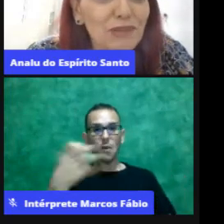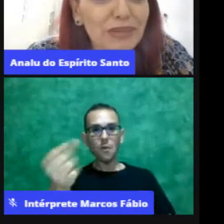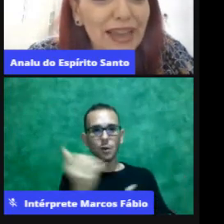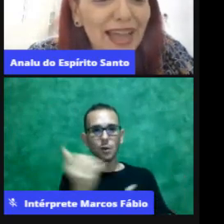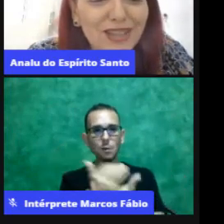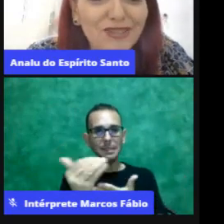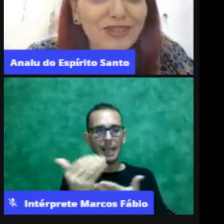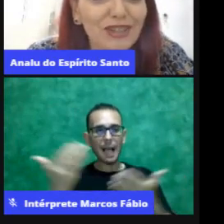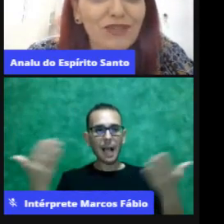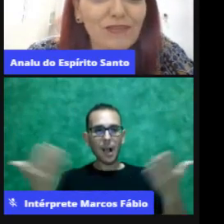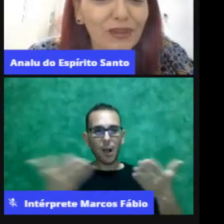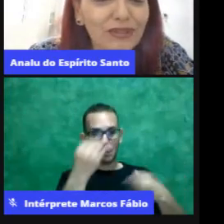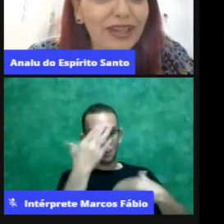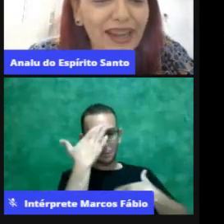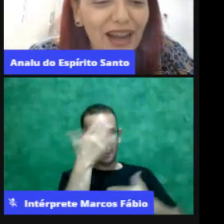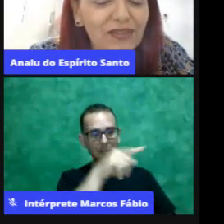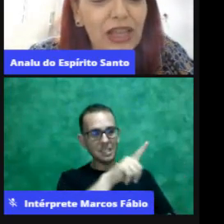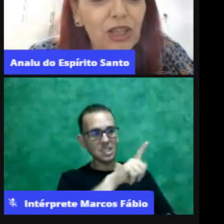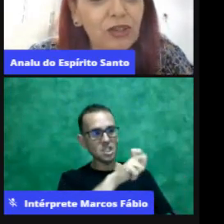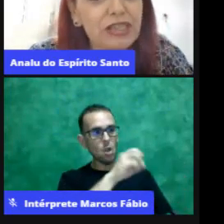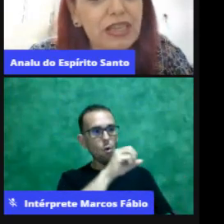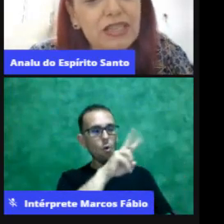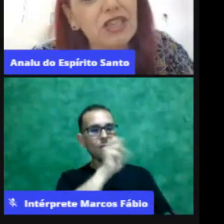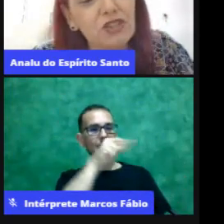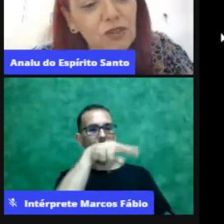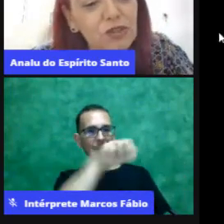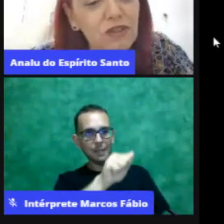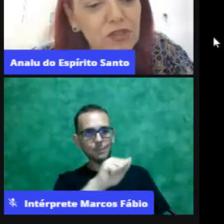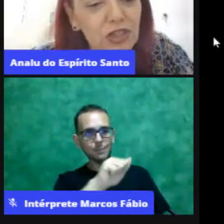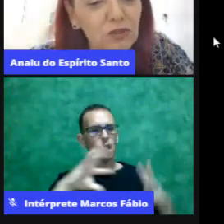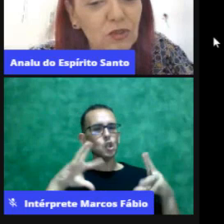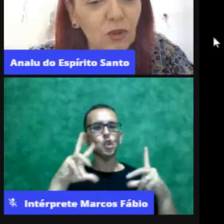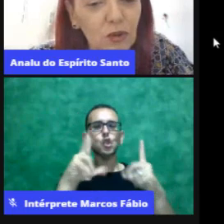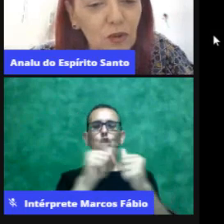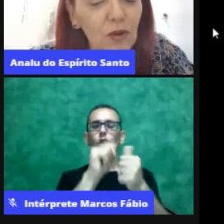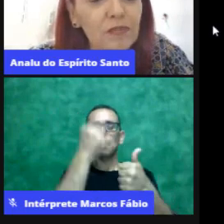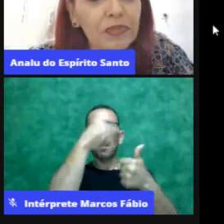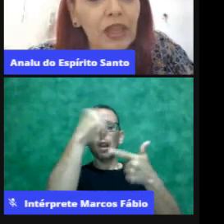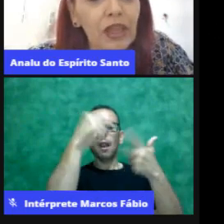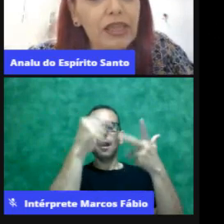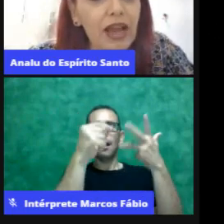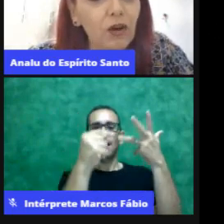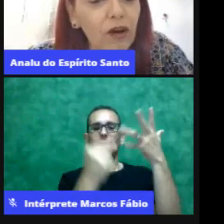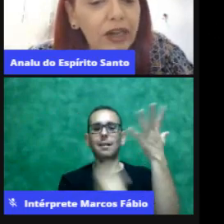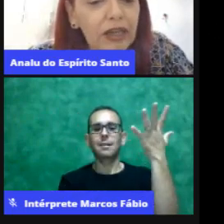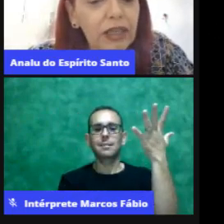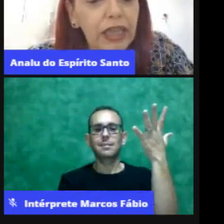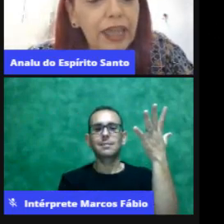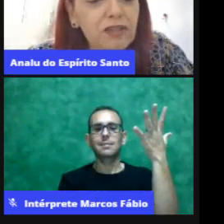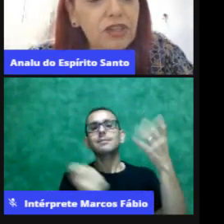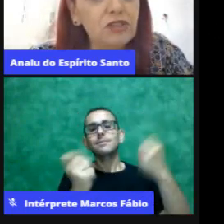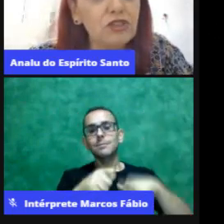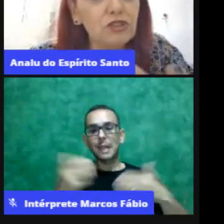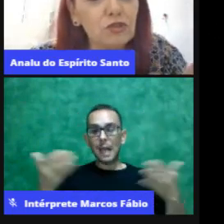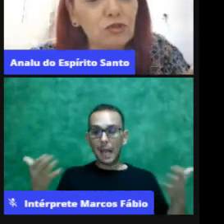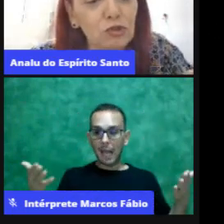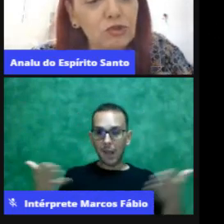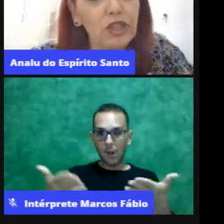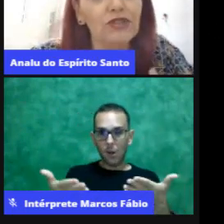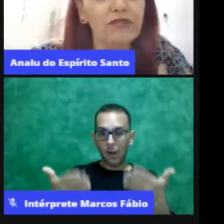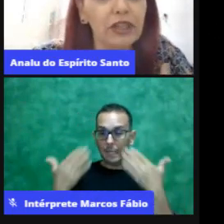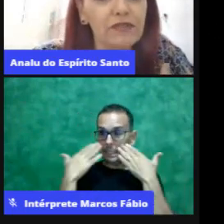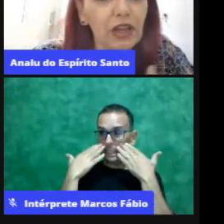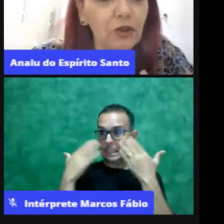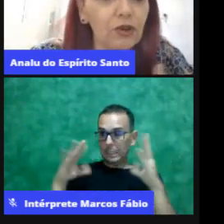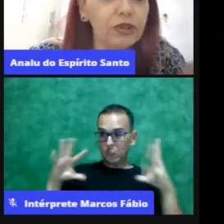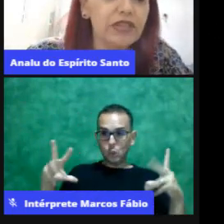agora. Muito obrigada, Giovana, foi muito legal todas essas questões que você nos colocou. E agora, diante disso